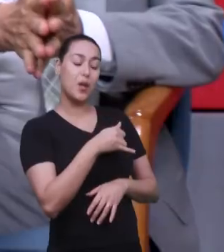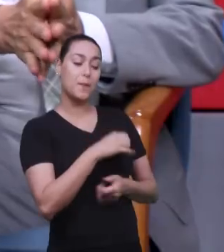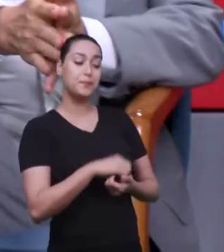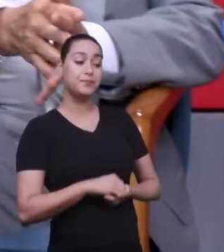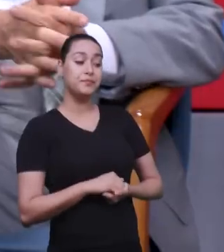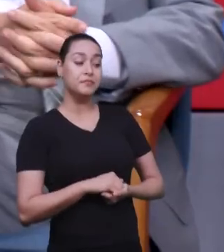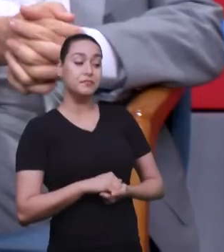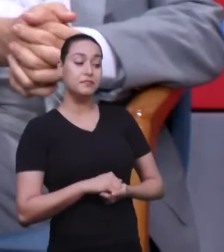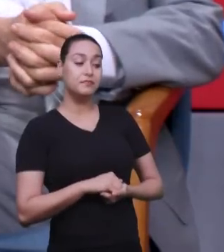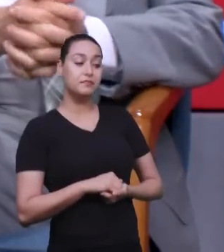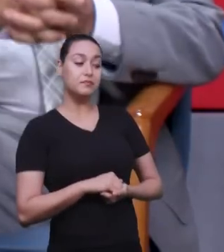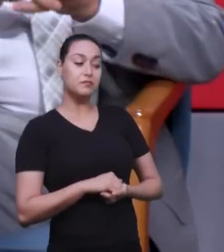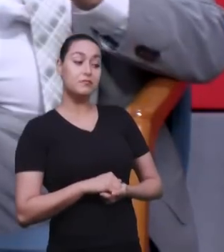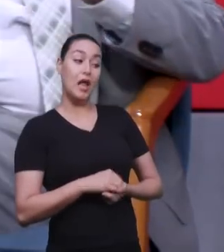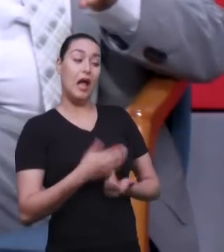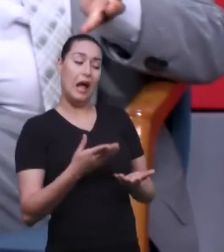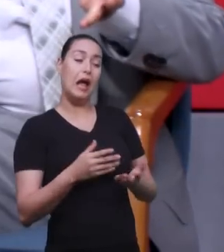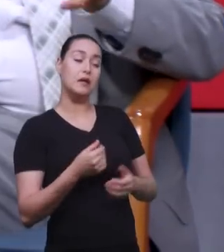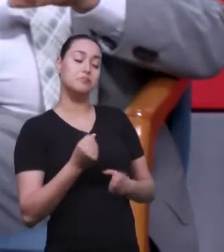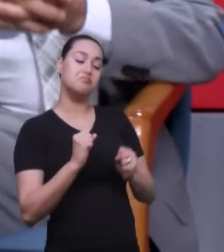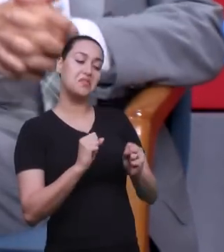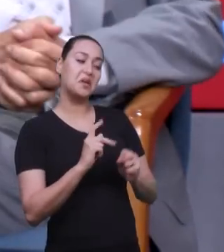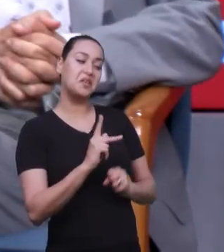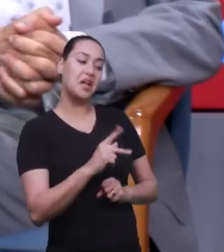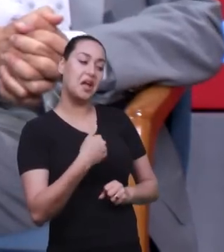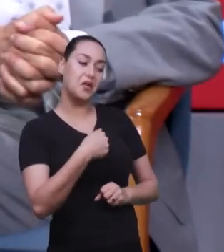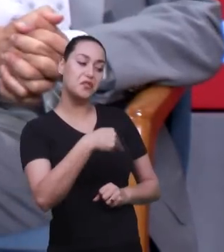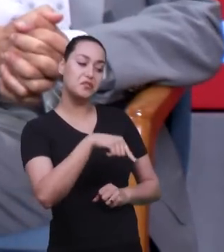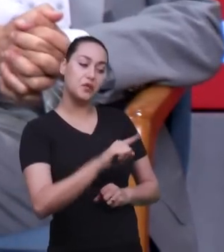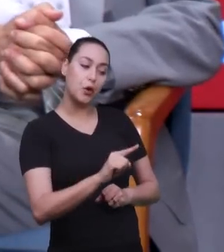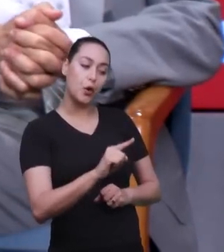2 discípulos. Naquele momento,